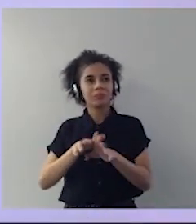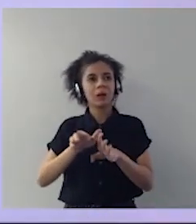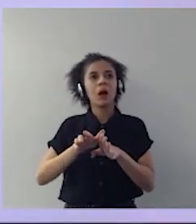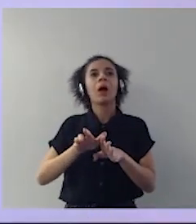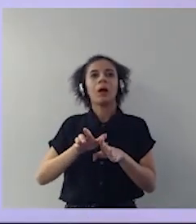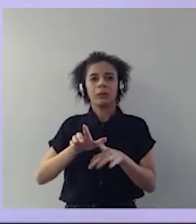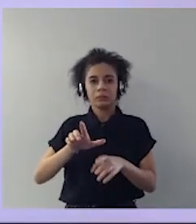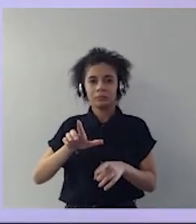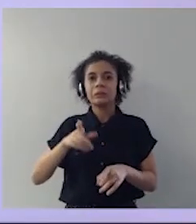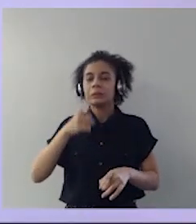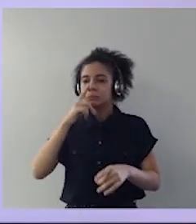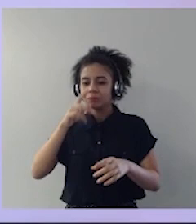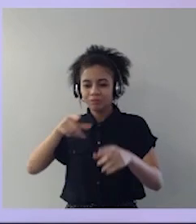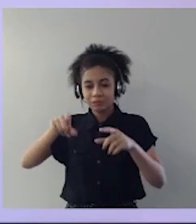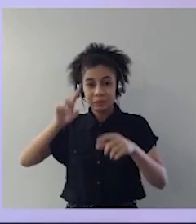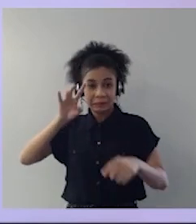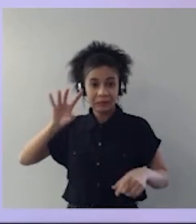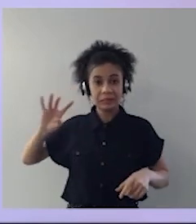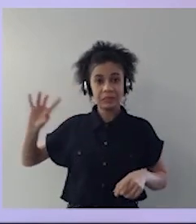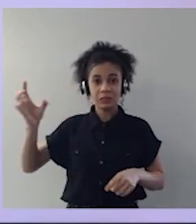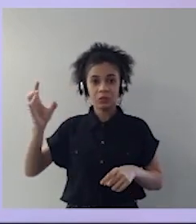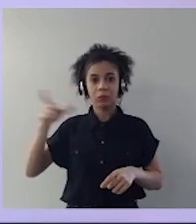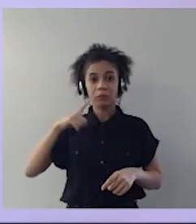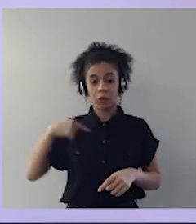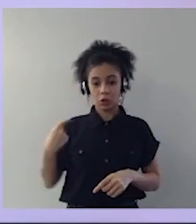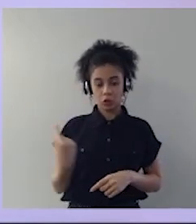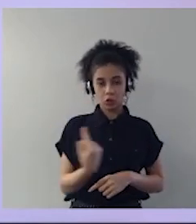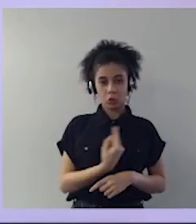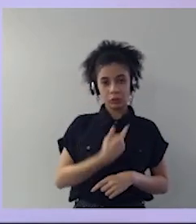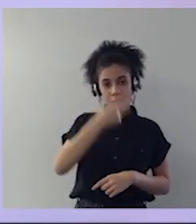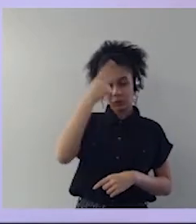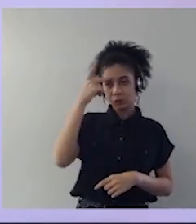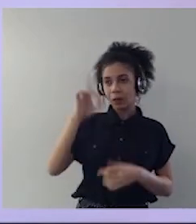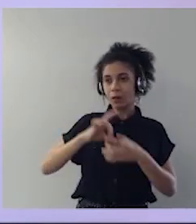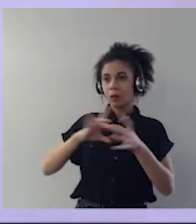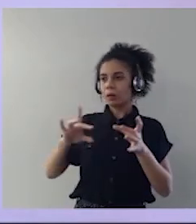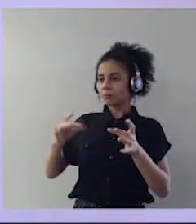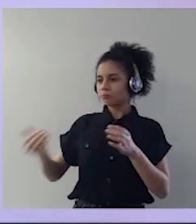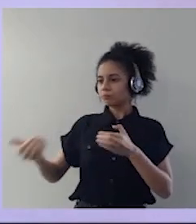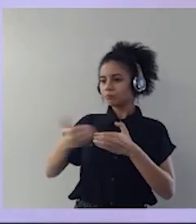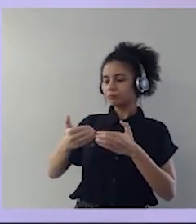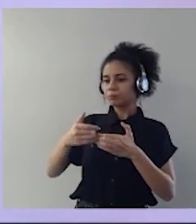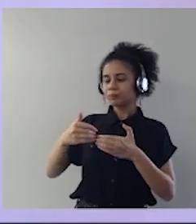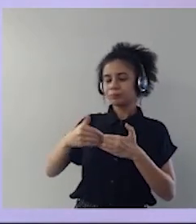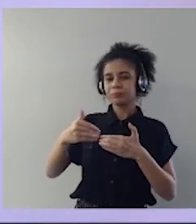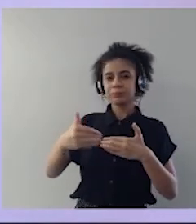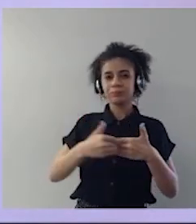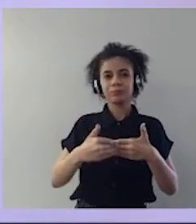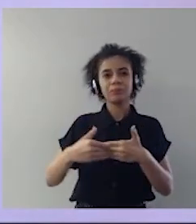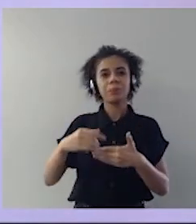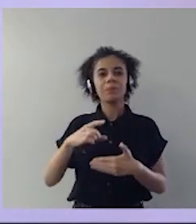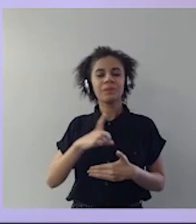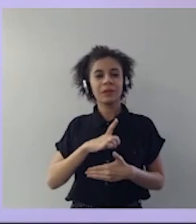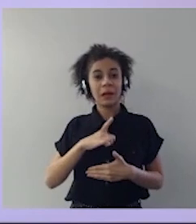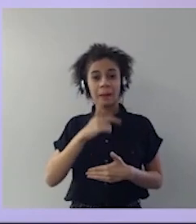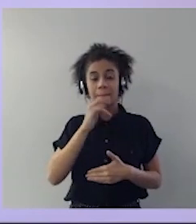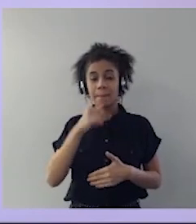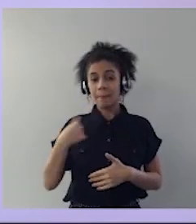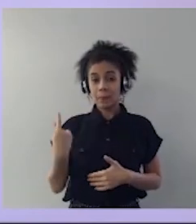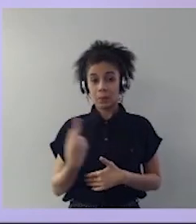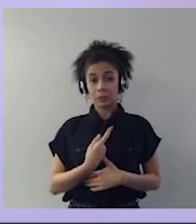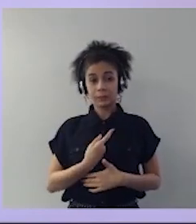quais interferem brutalmente nas nossas liberdades clássicas, naquelas liberdades que nós, quando fizemos o